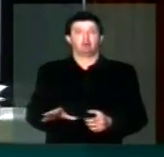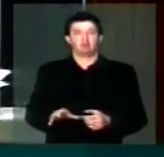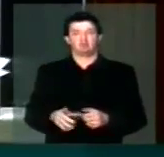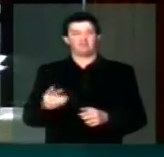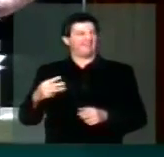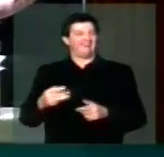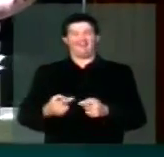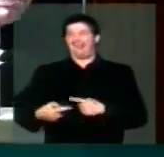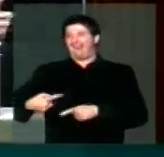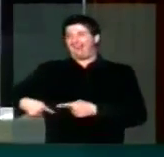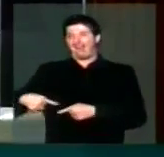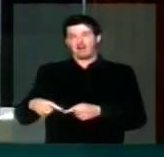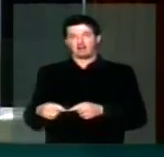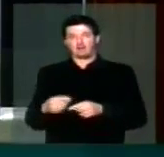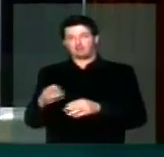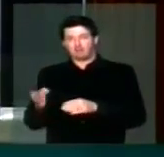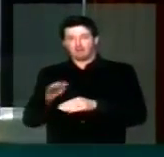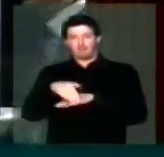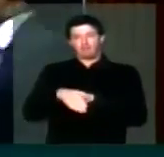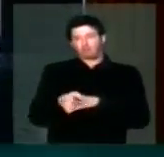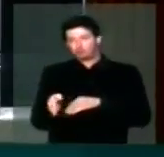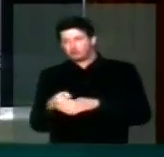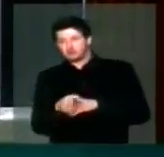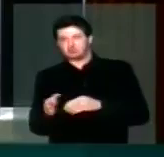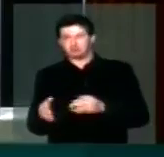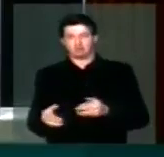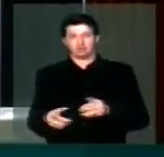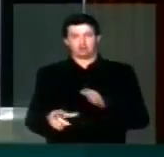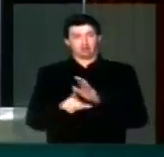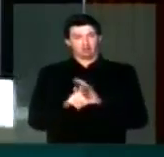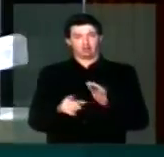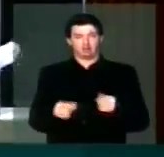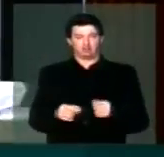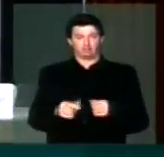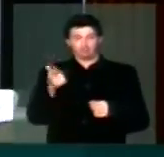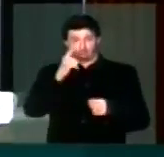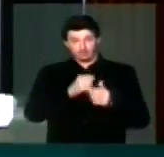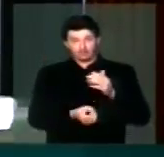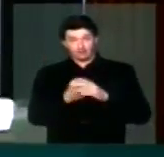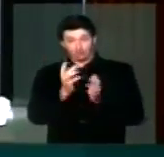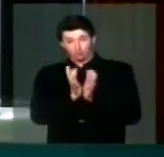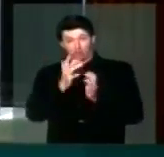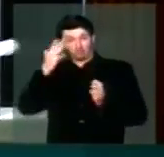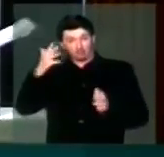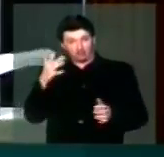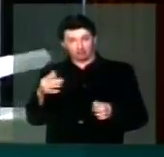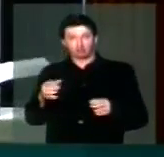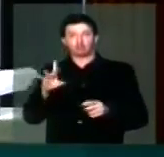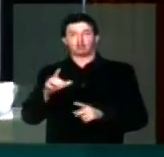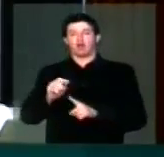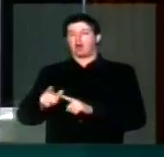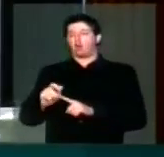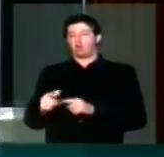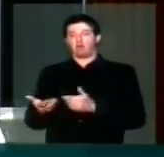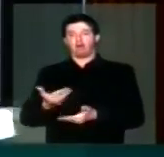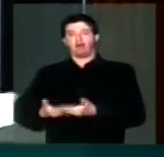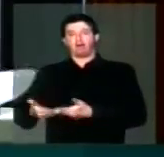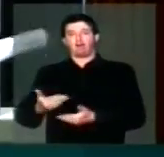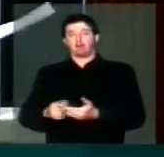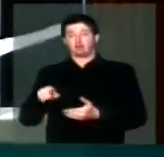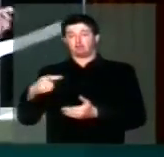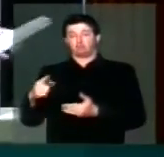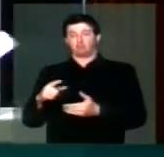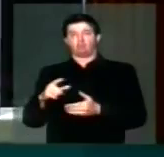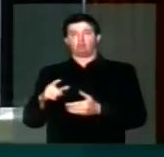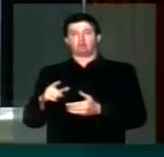para fraudar uma fusão, para que seja constituído um partido apenas de aluguel e que